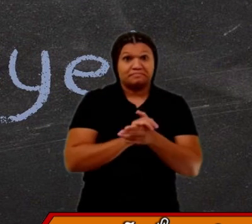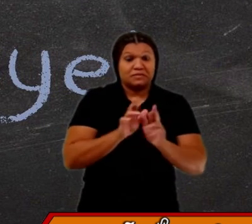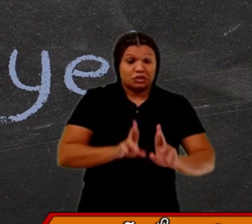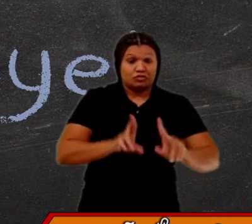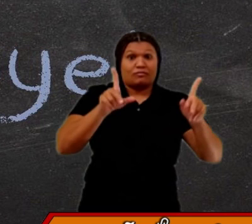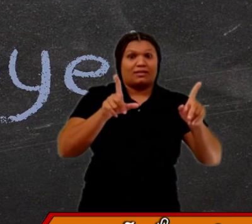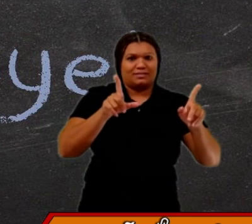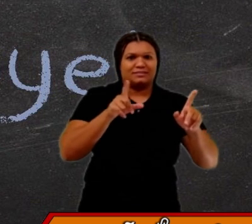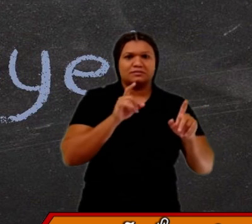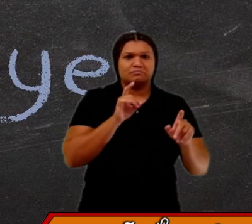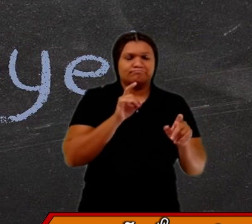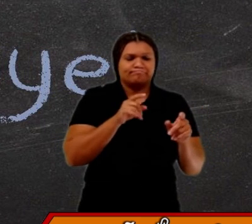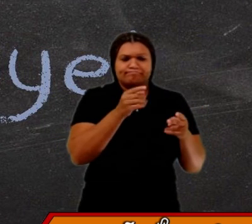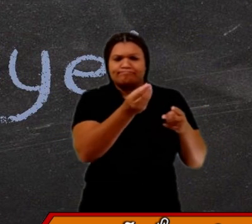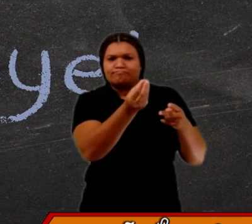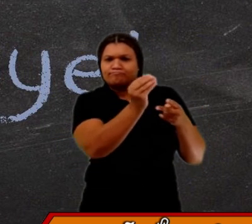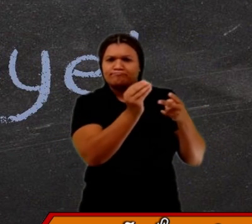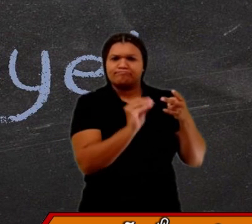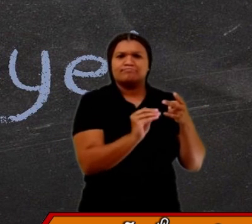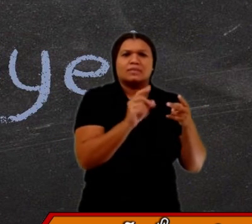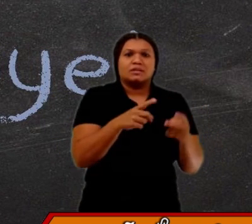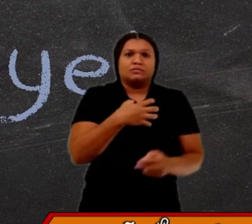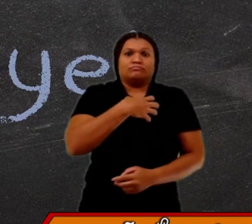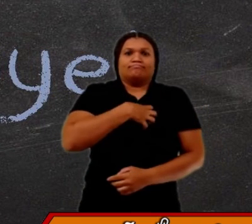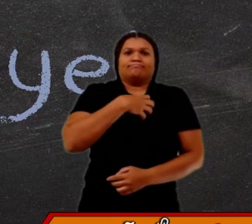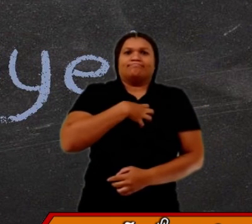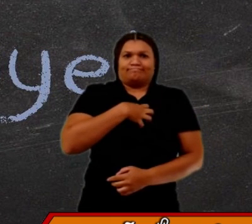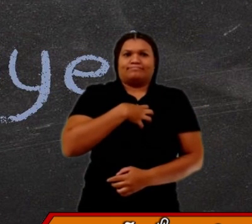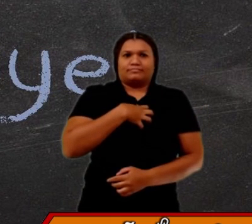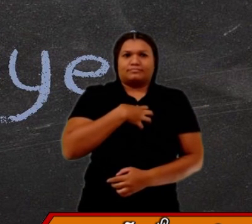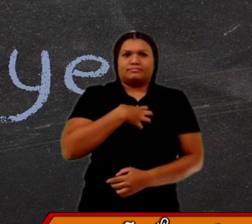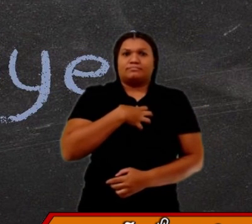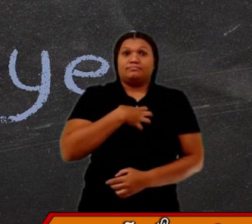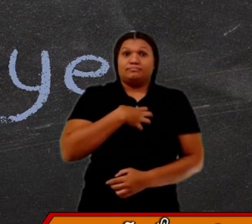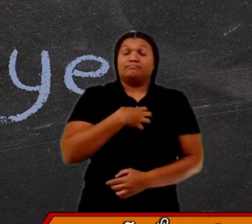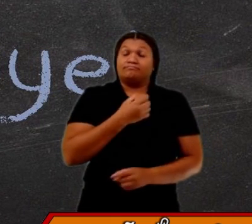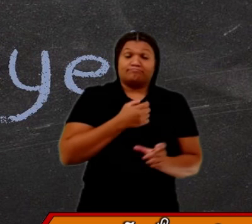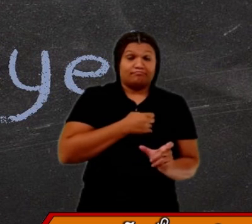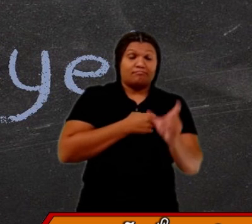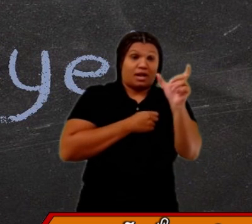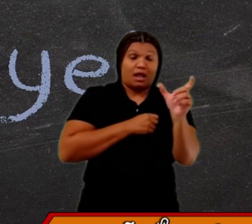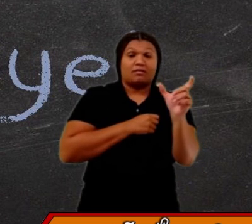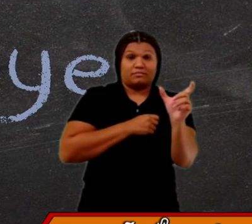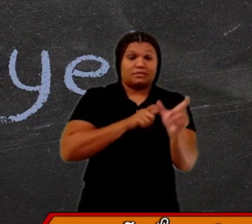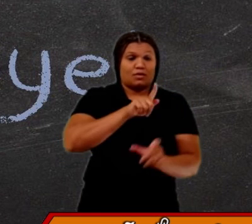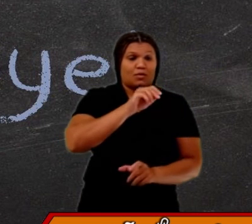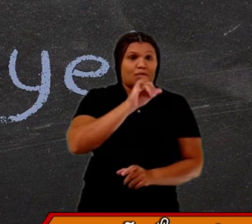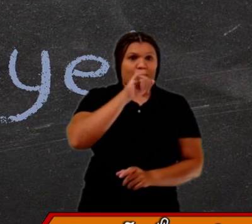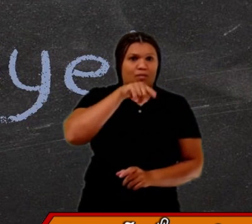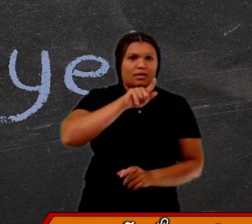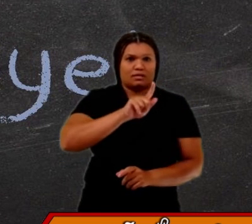mora exatamente nessa intenção do falante O mito é um futuro